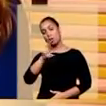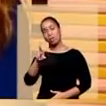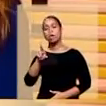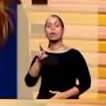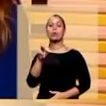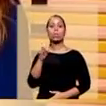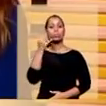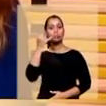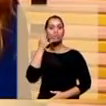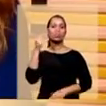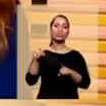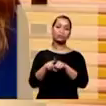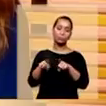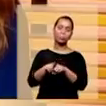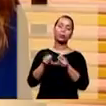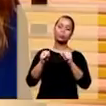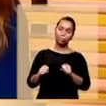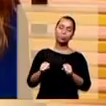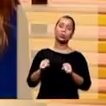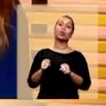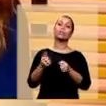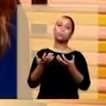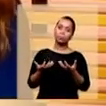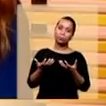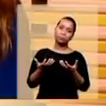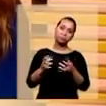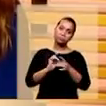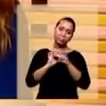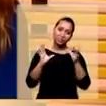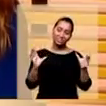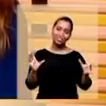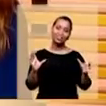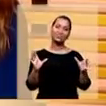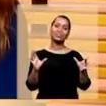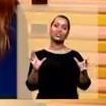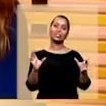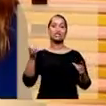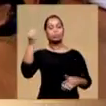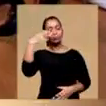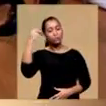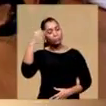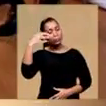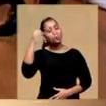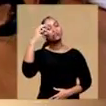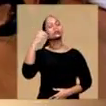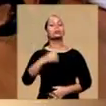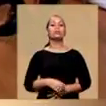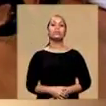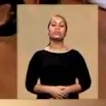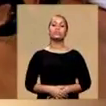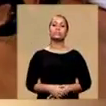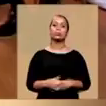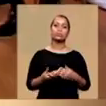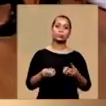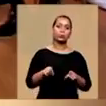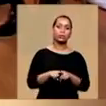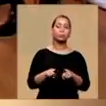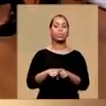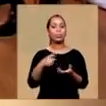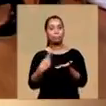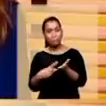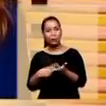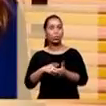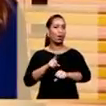lsimões@riopreto.sp.gov.br, ou nesse telefone também a pessoa pode buscar. Mais informações, agendar mais informações, horário.